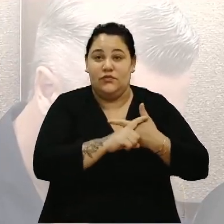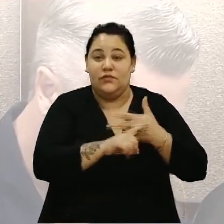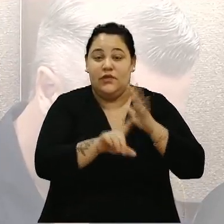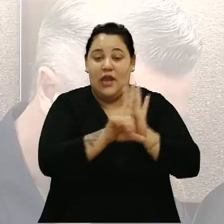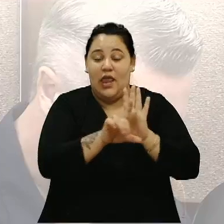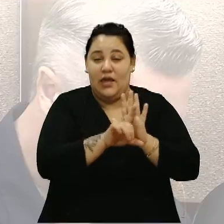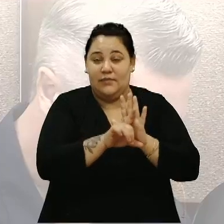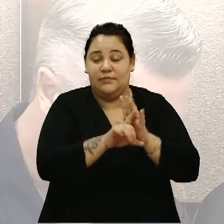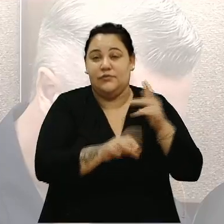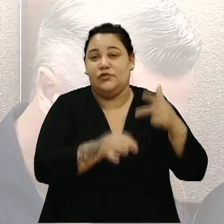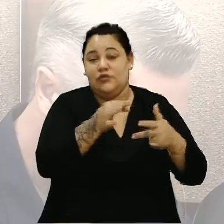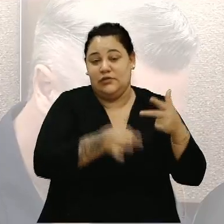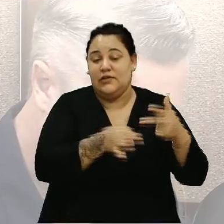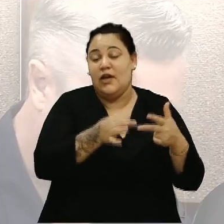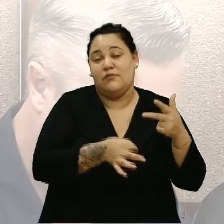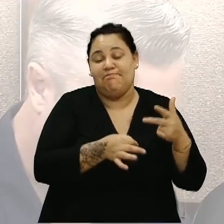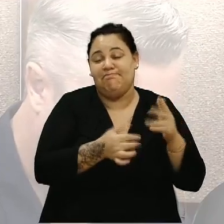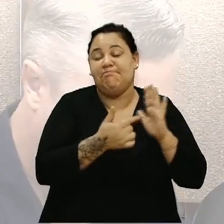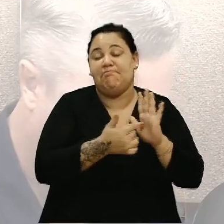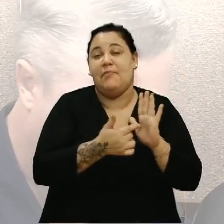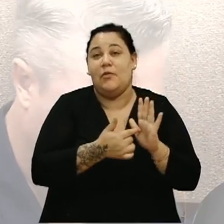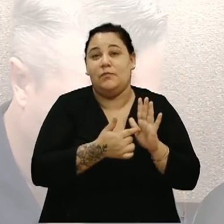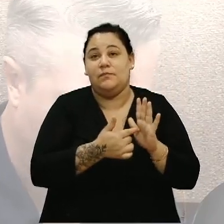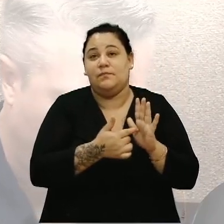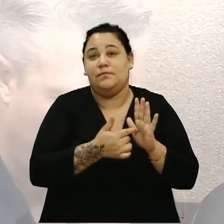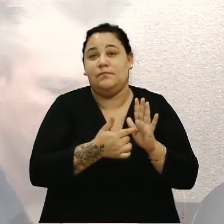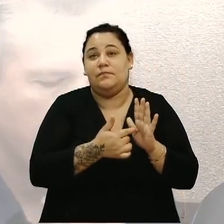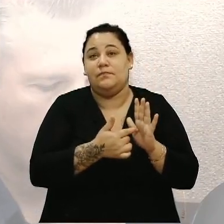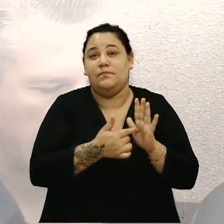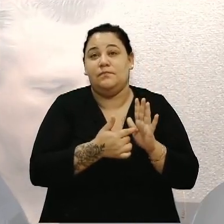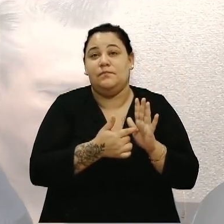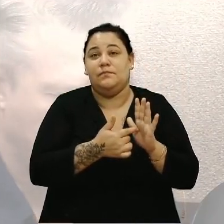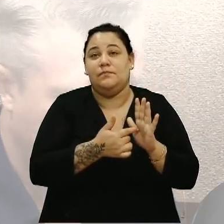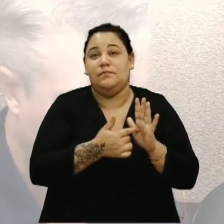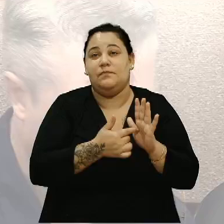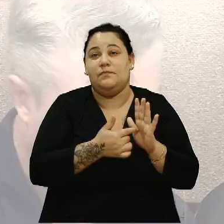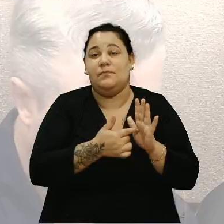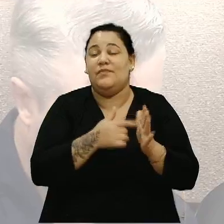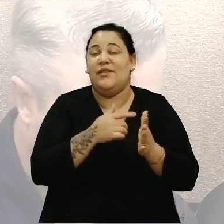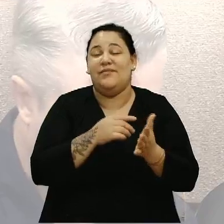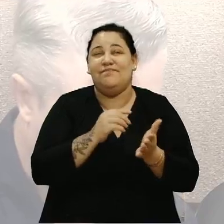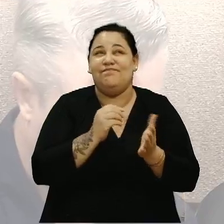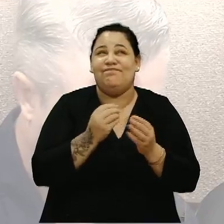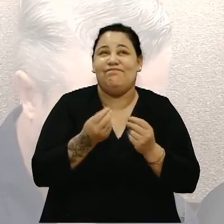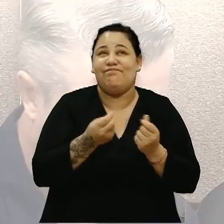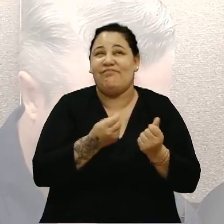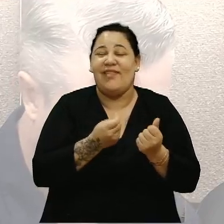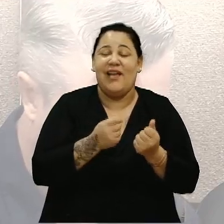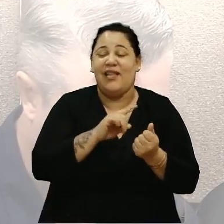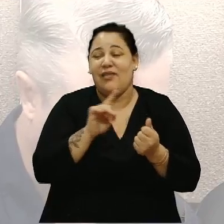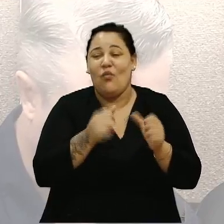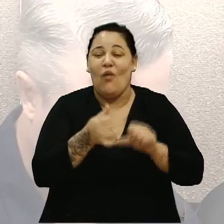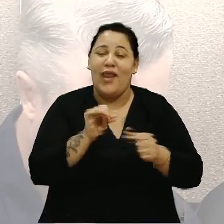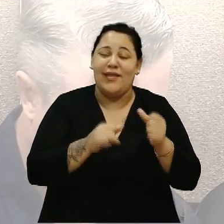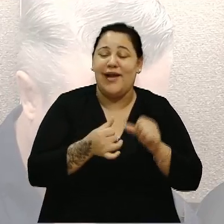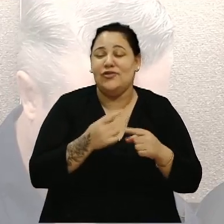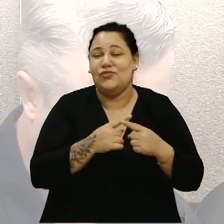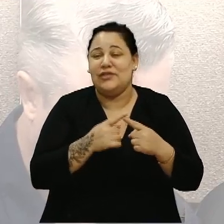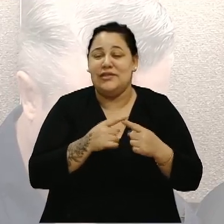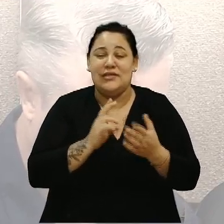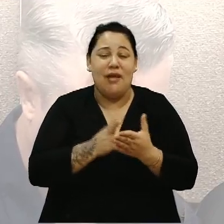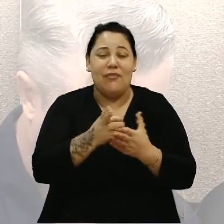judiciário têm demonstrado uma certa ineficiência. E sempre que a sociedade civil e o